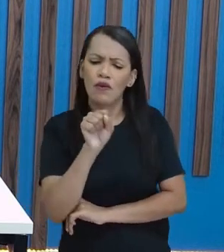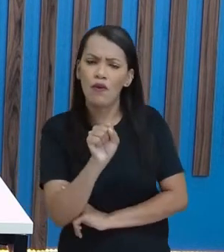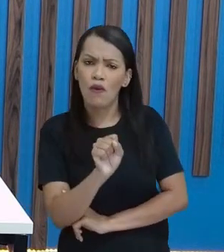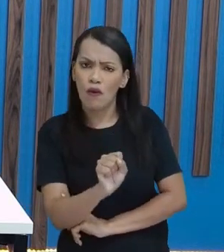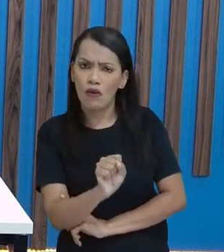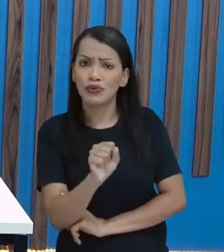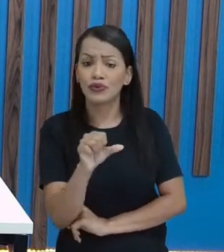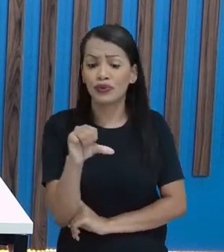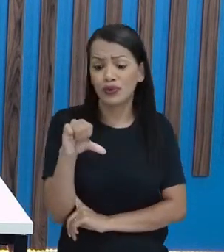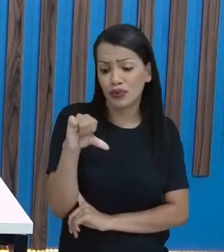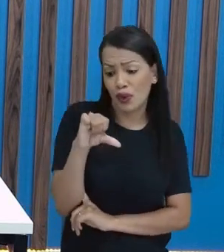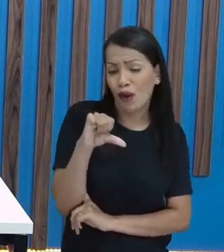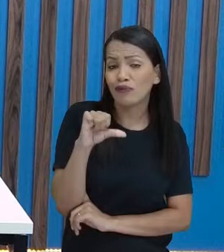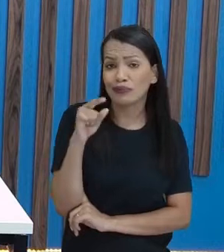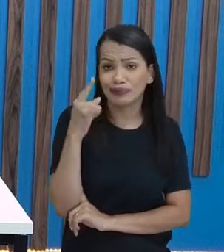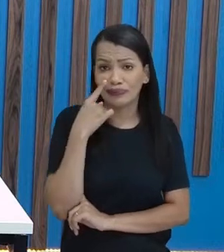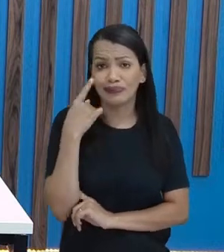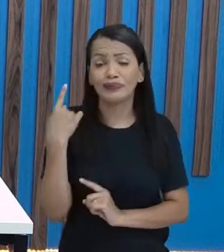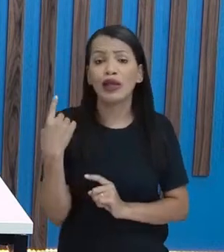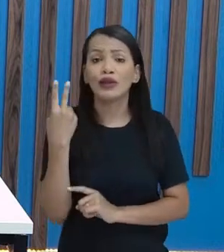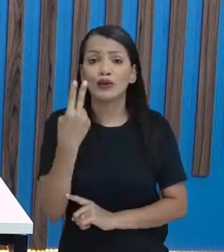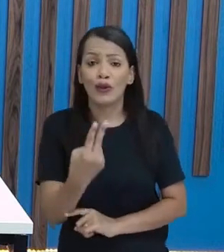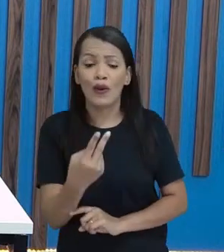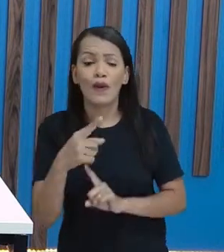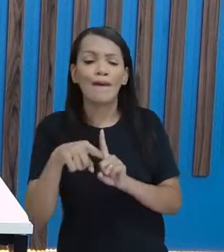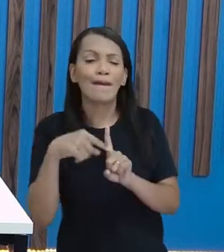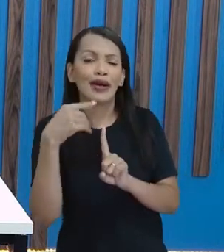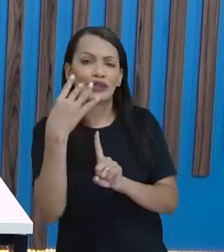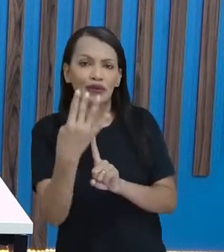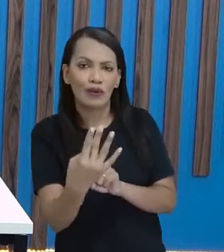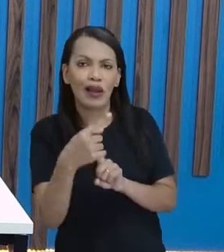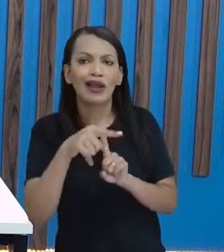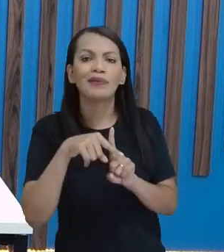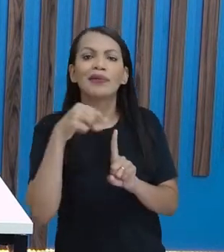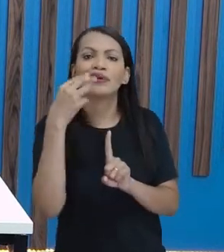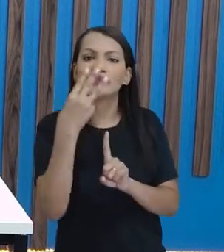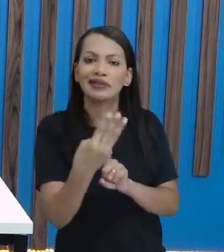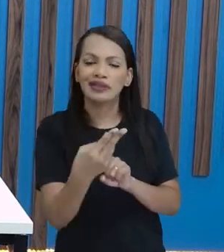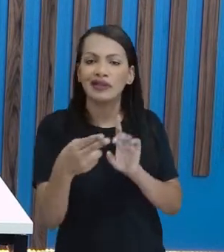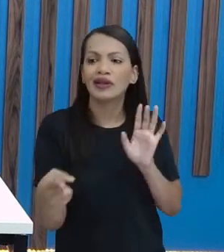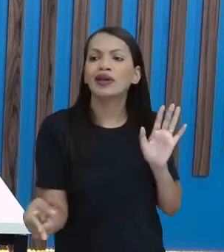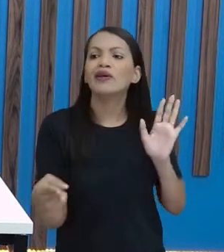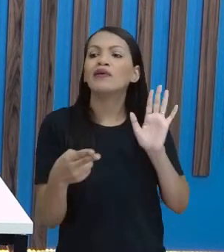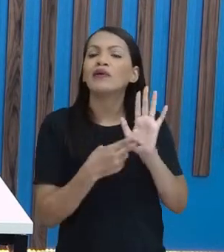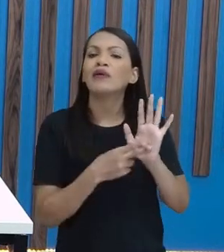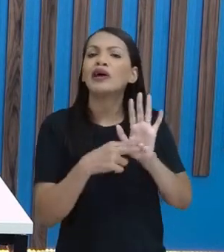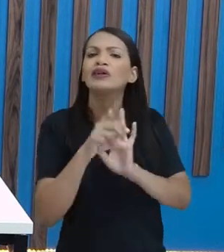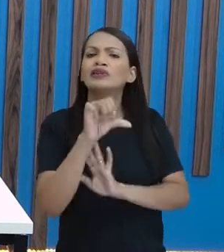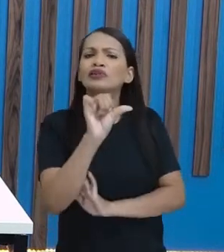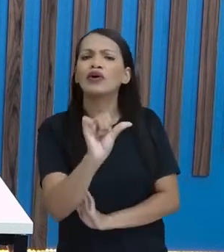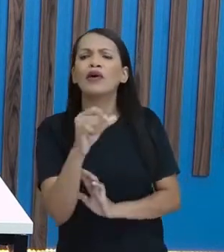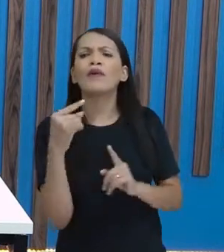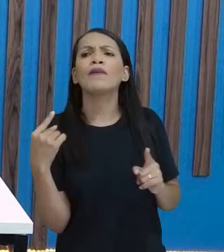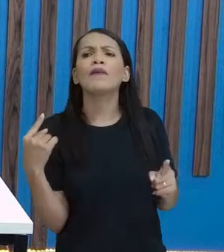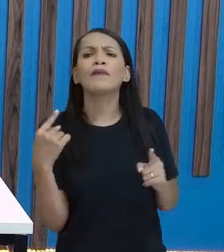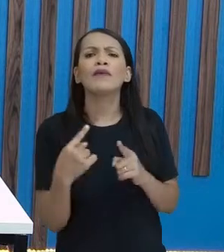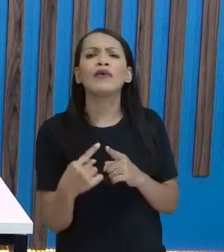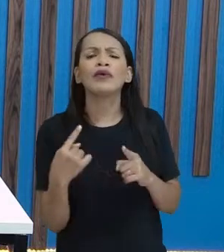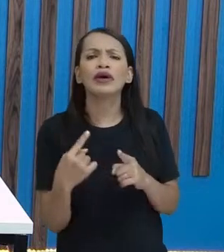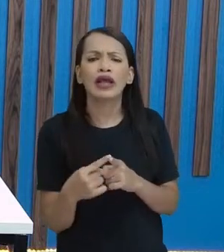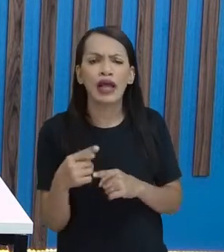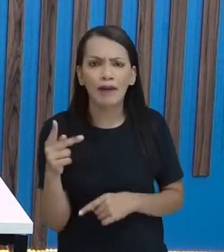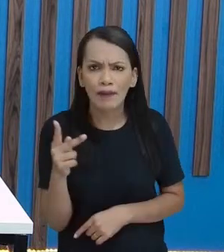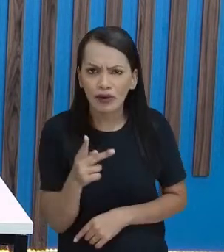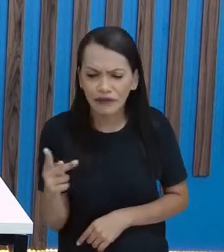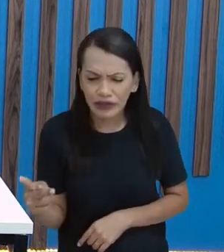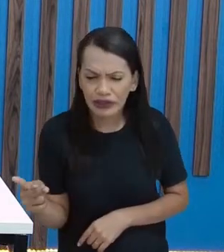8, 9. Olha então, aí, tem menos. O total, a professora Iris acertou. Por que a professora Iris acertou? Porque eu fiz a